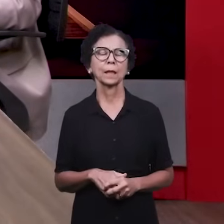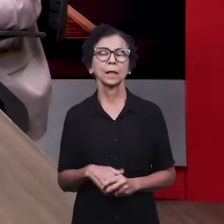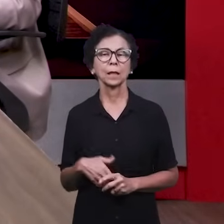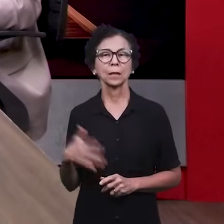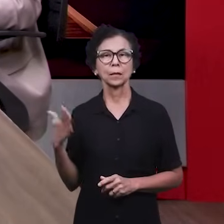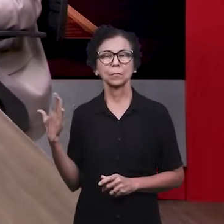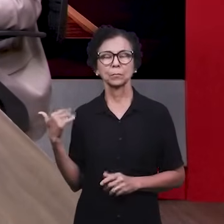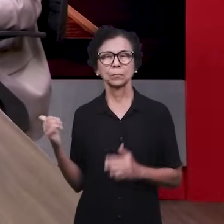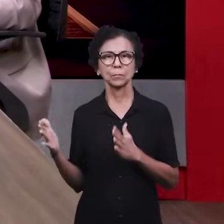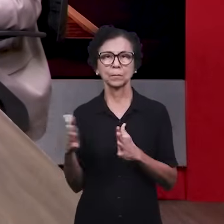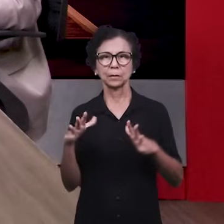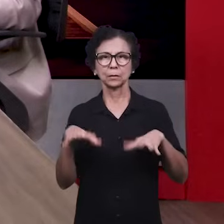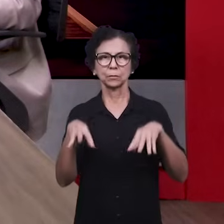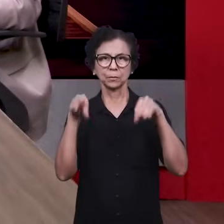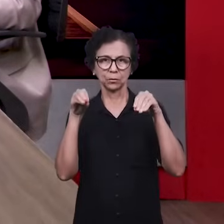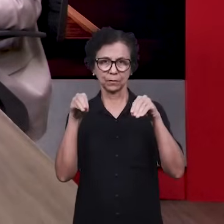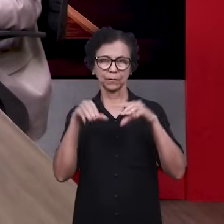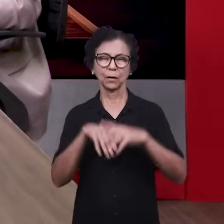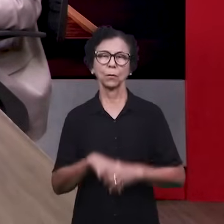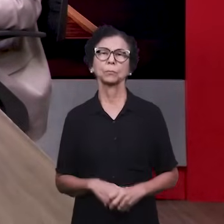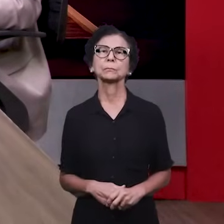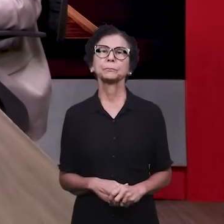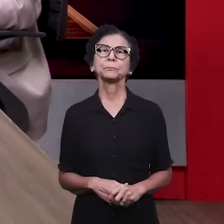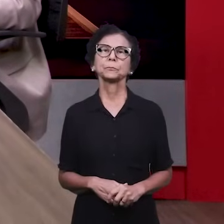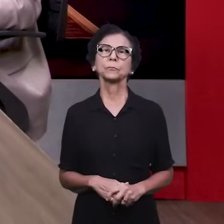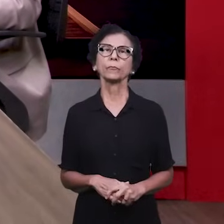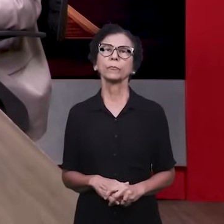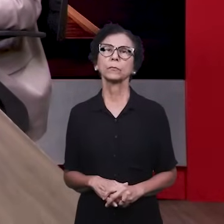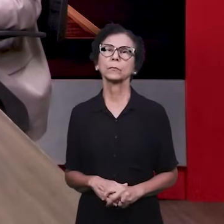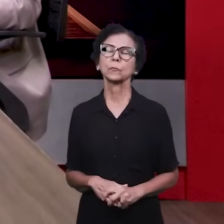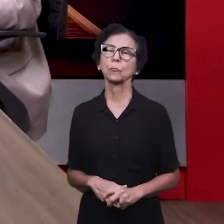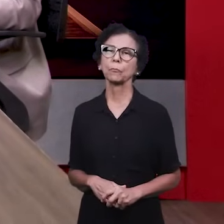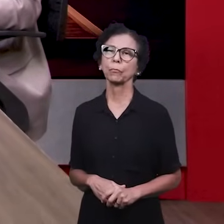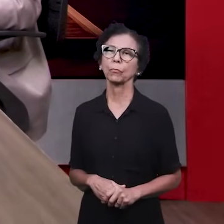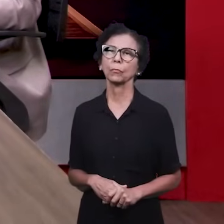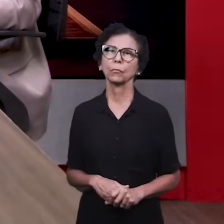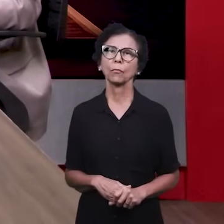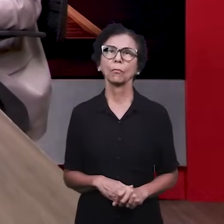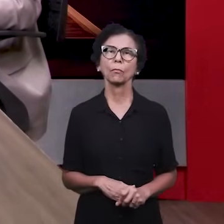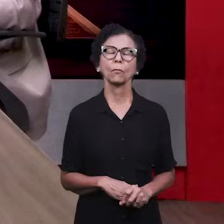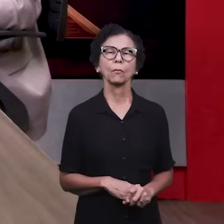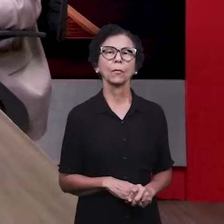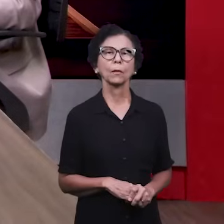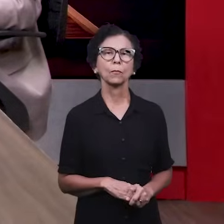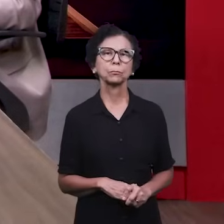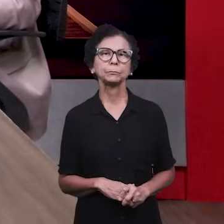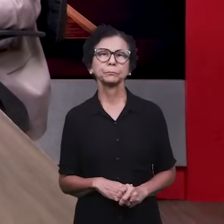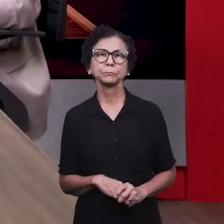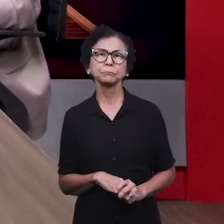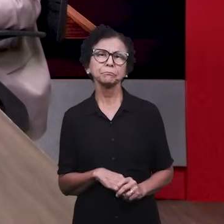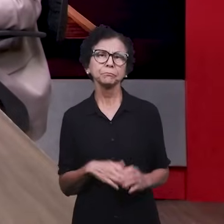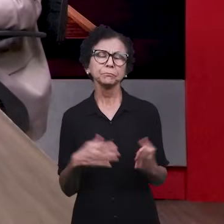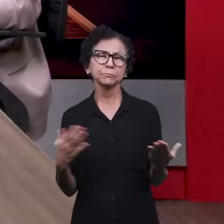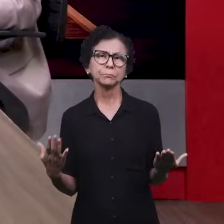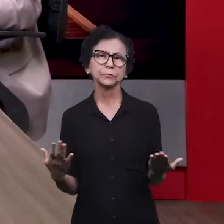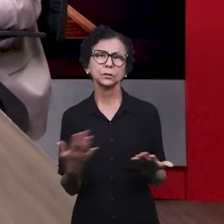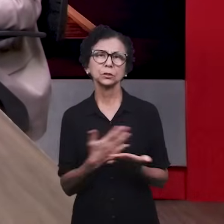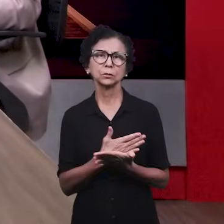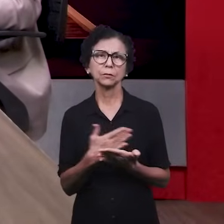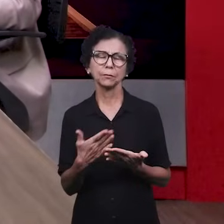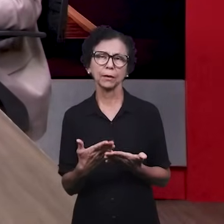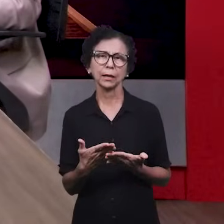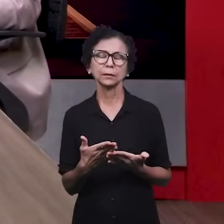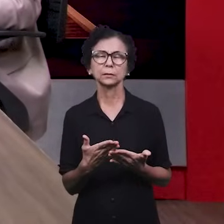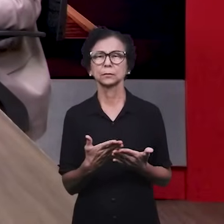era medieval, eu podia passar aquele mapa de novo, na era medieval, nós vemos os dogmas que surgiram, que, na verdade, os